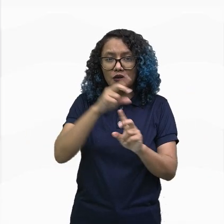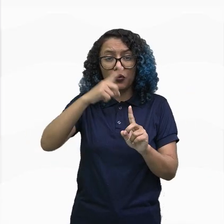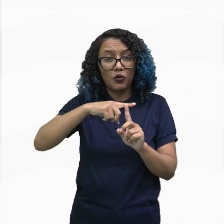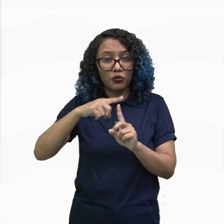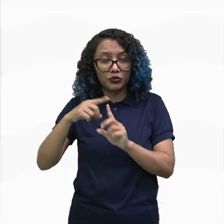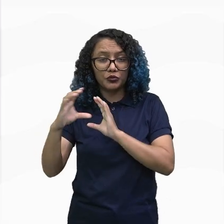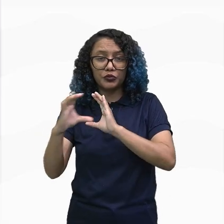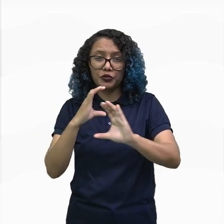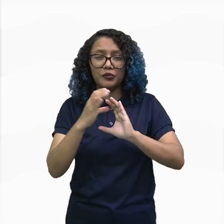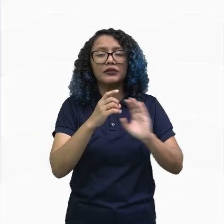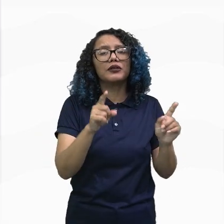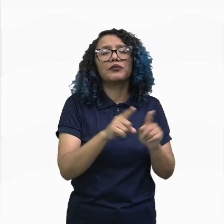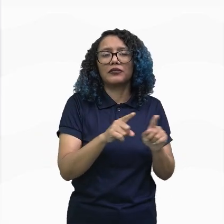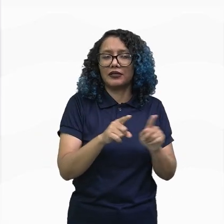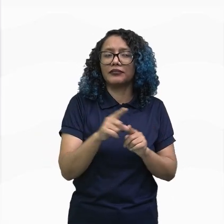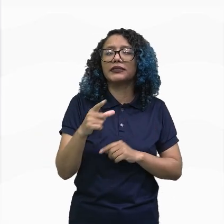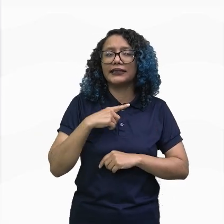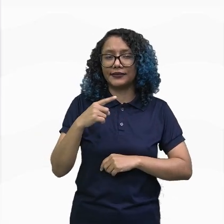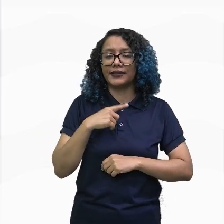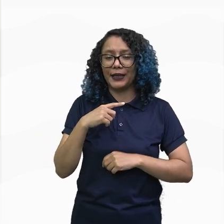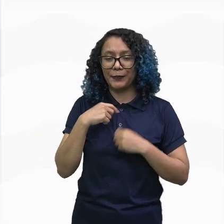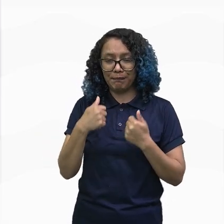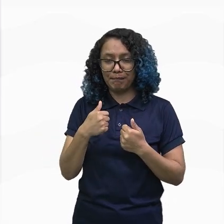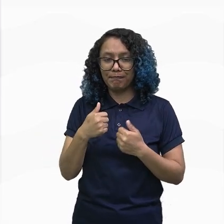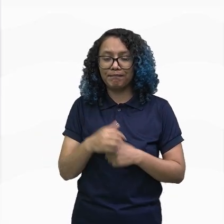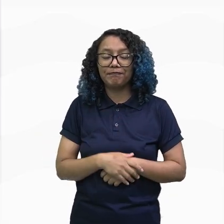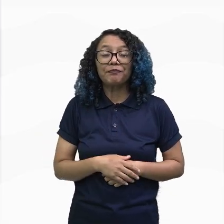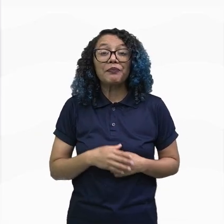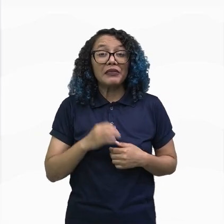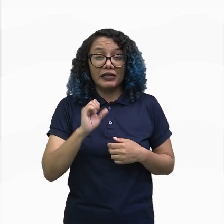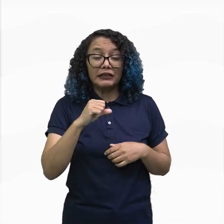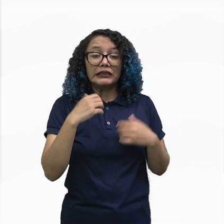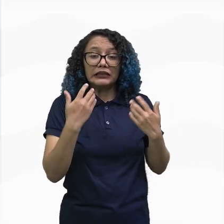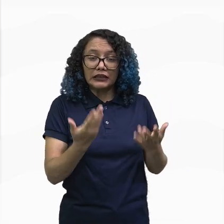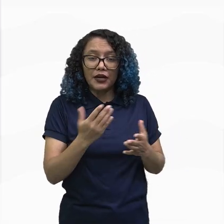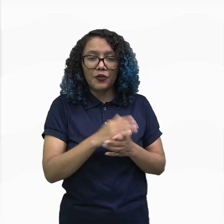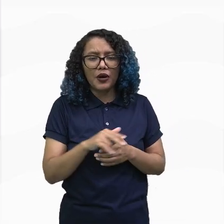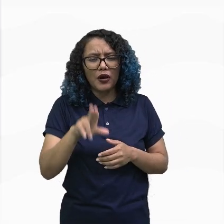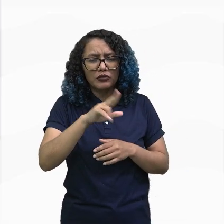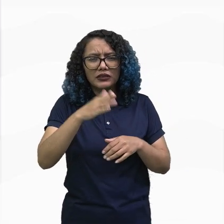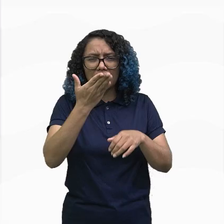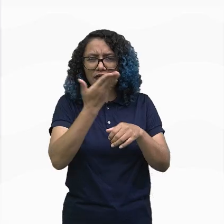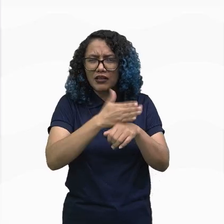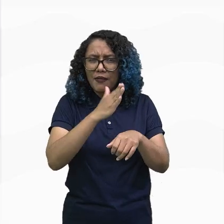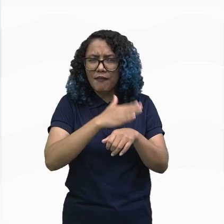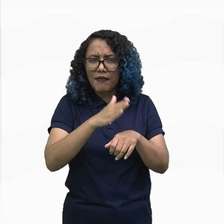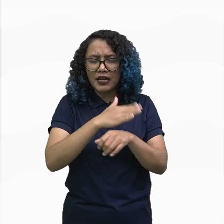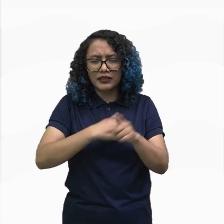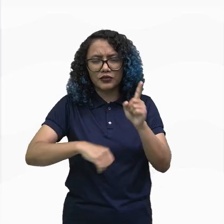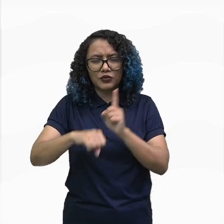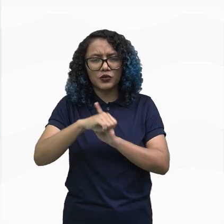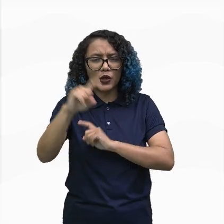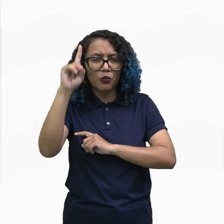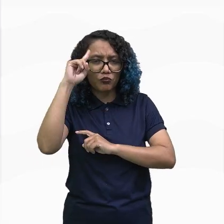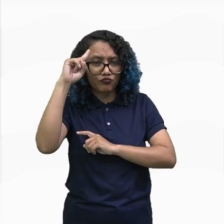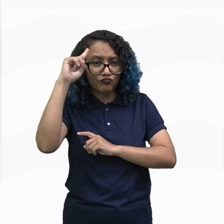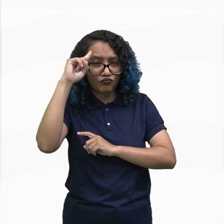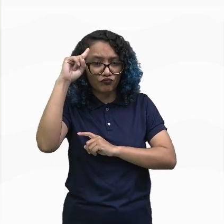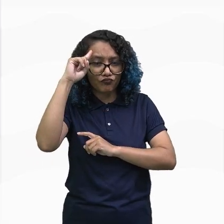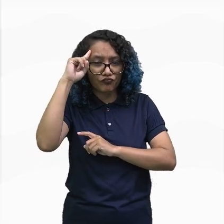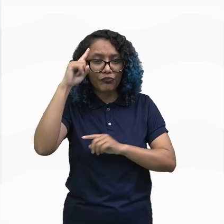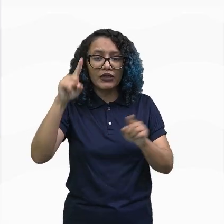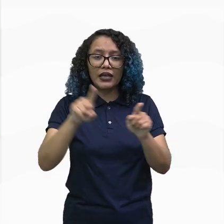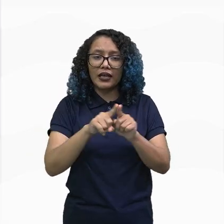essas diversas formas de comunicação, né? Eles são usados em nossas práticas sociais diárias e